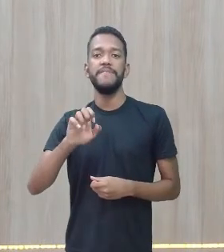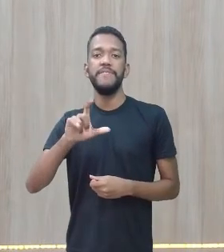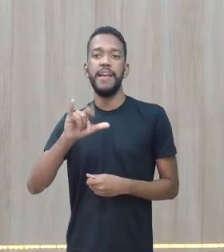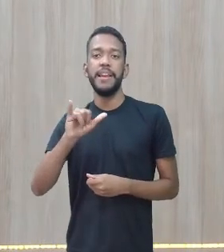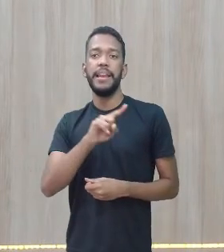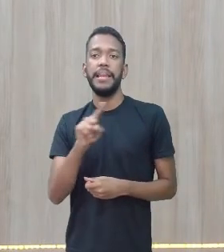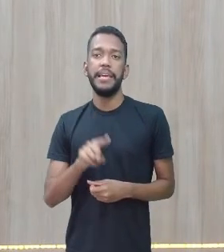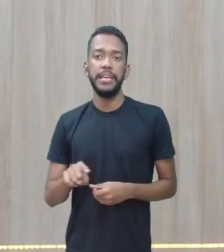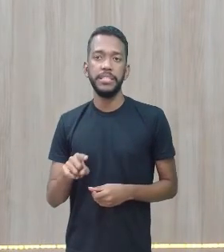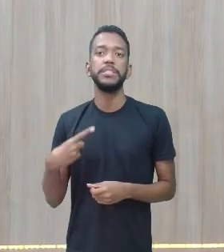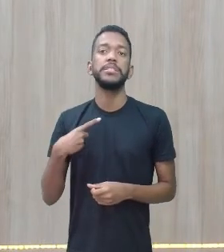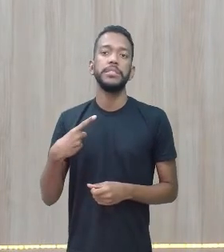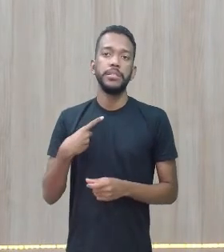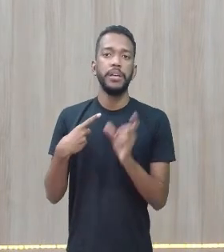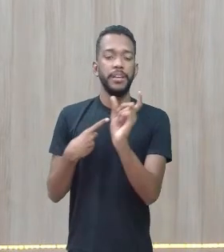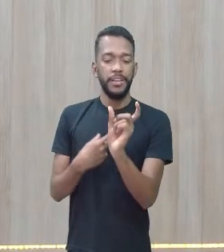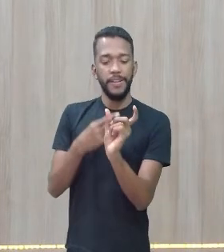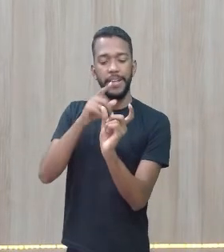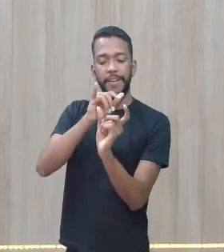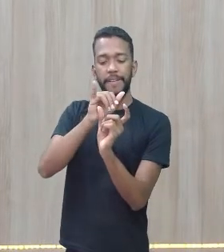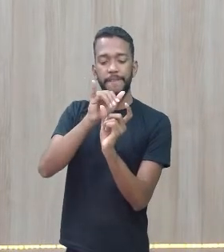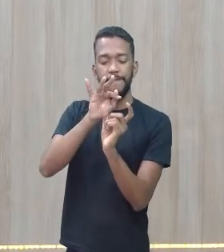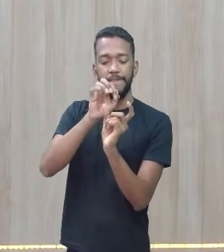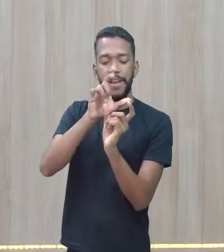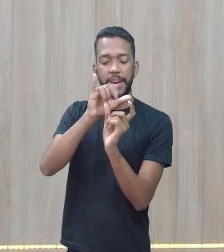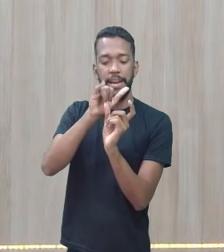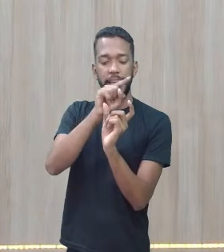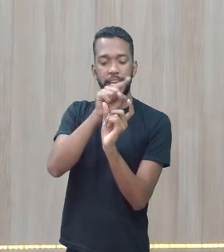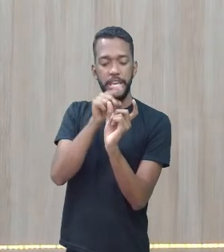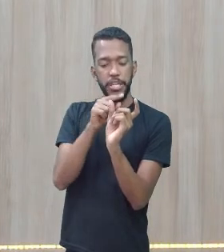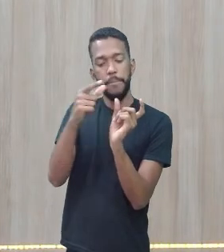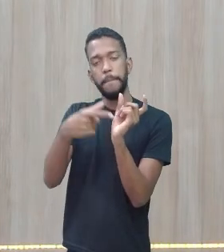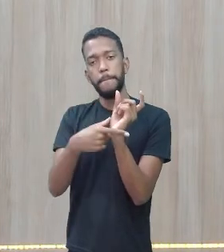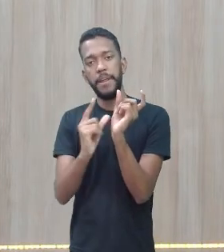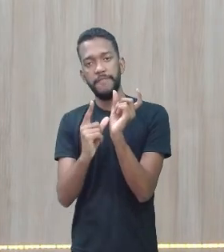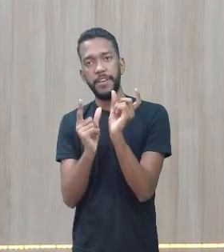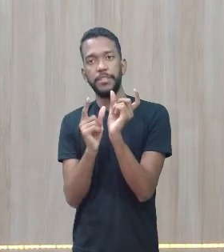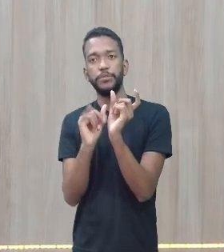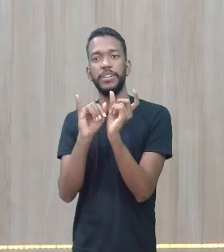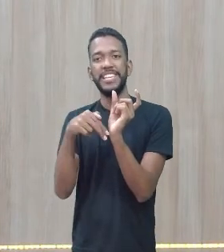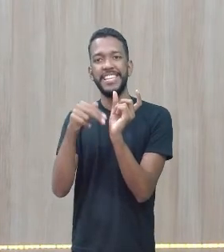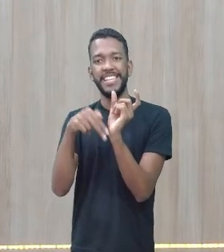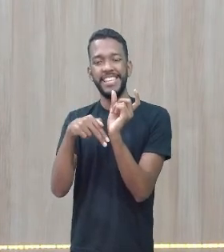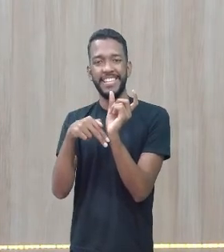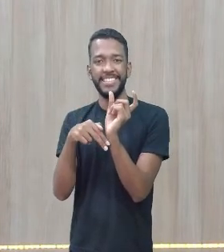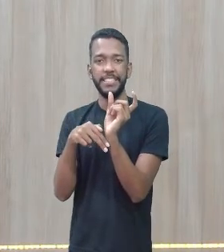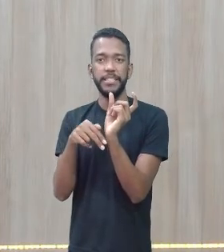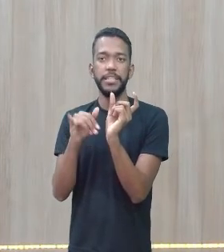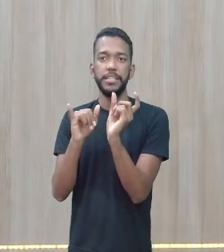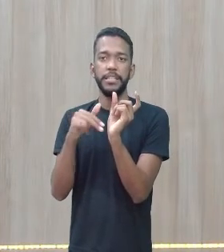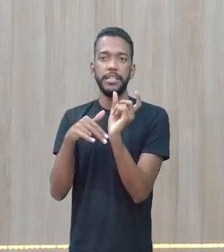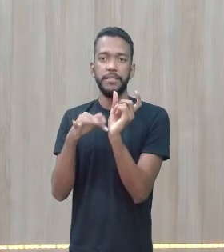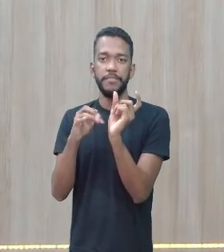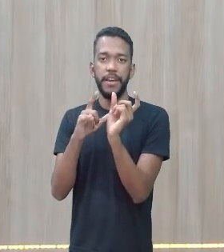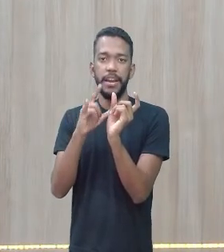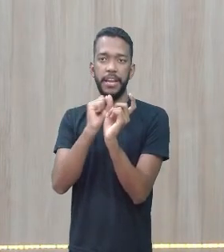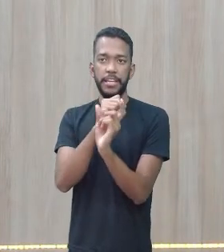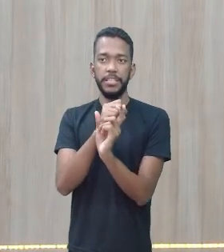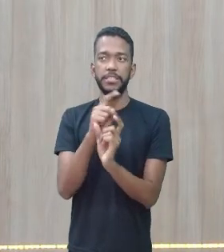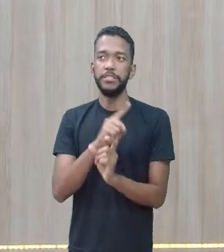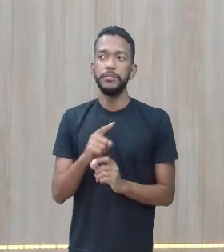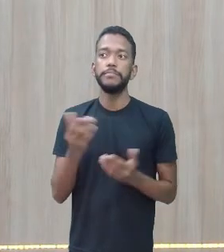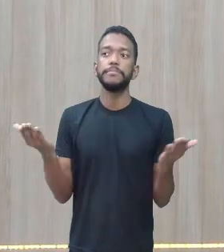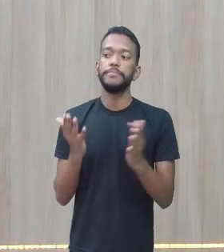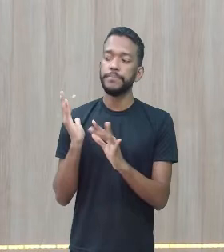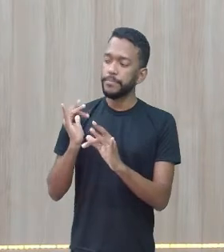radical feliz com um prefixo que é in, não é? Então, revisando, não é,